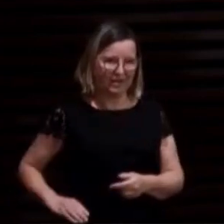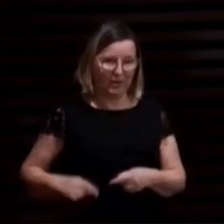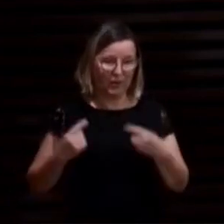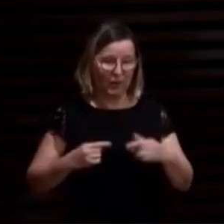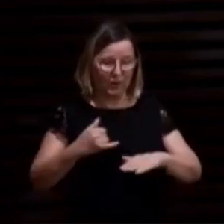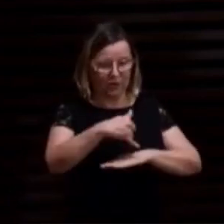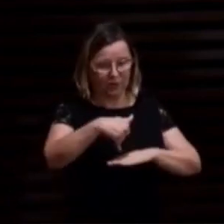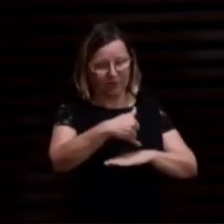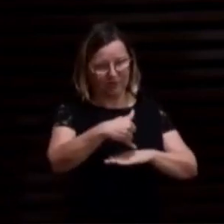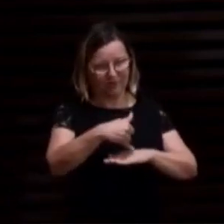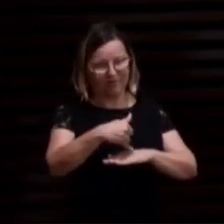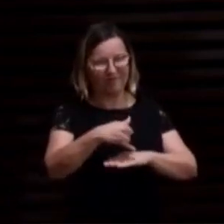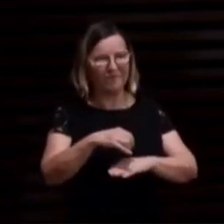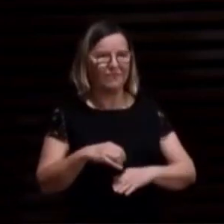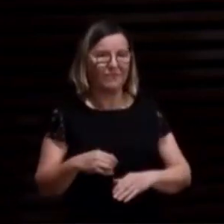ungido que havia de vir.